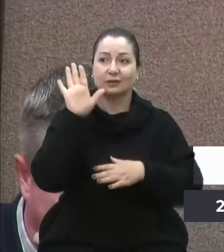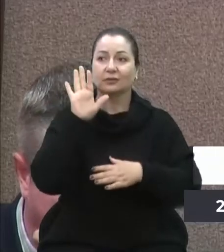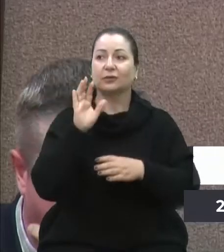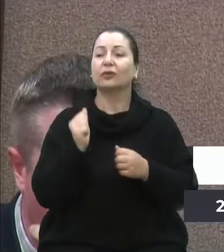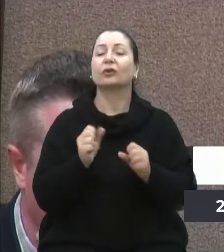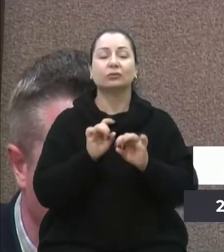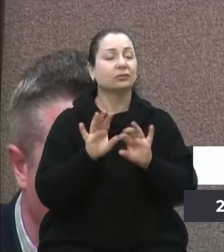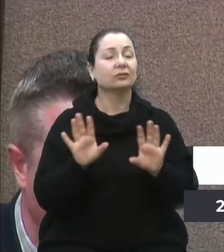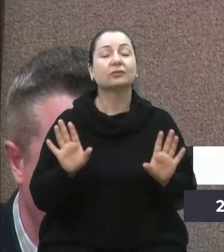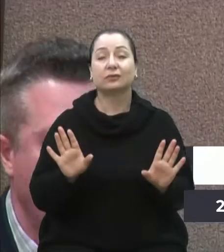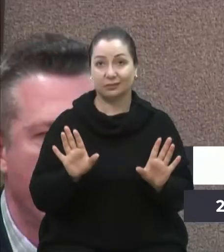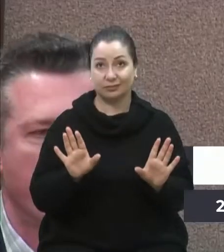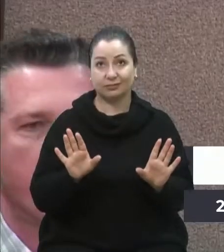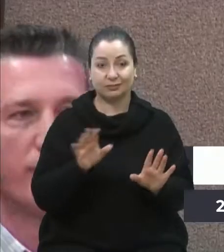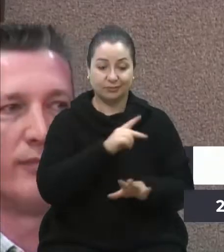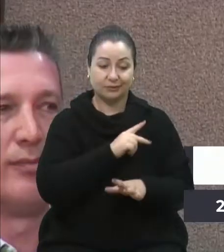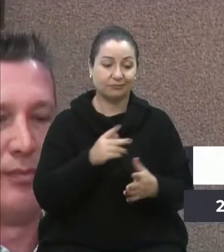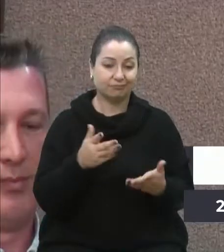senhora presidente.